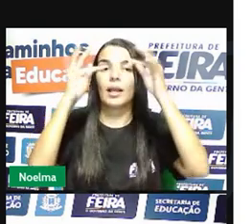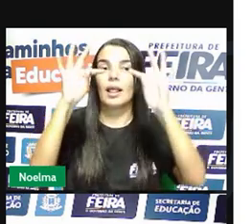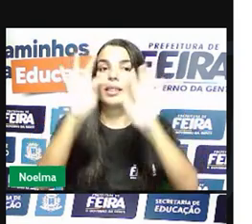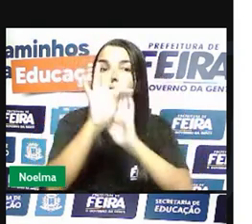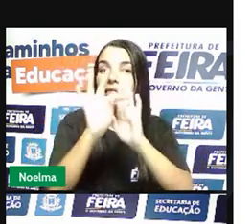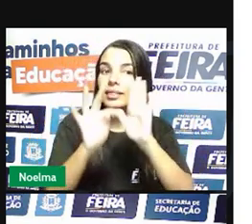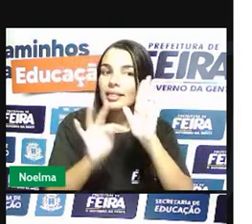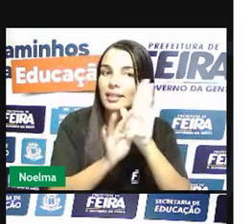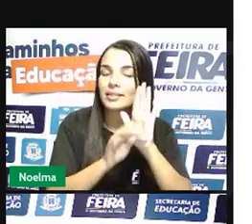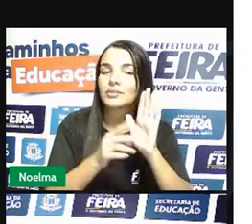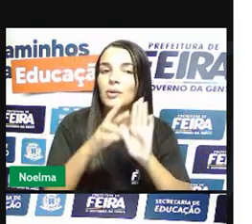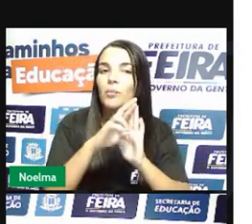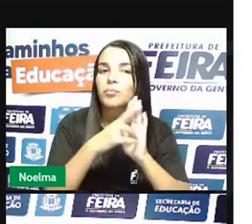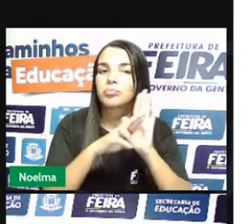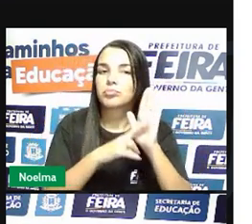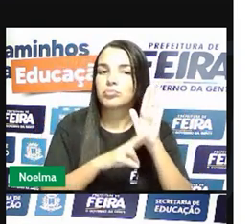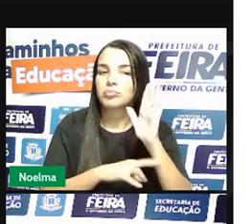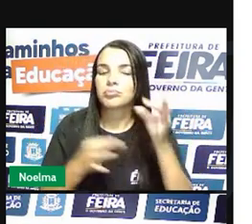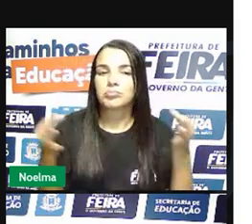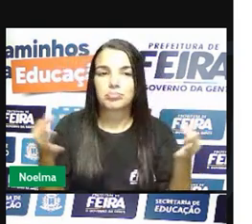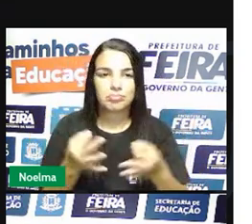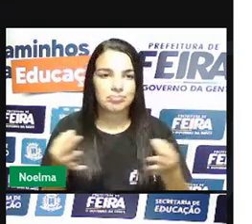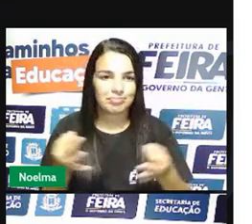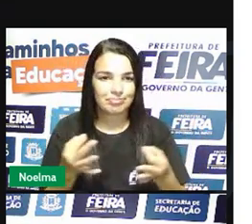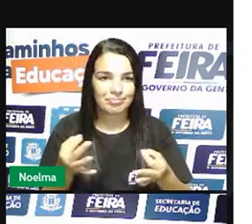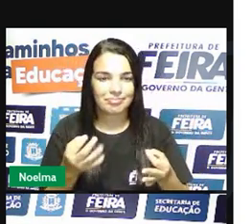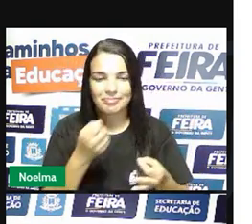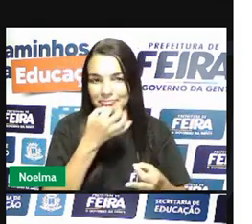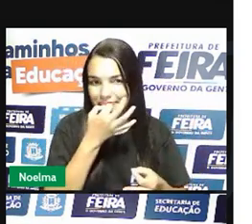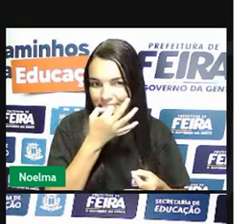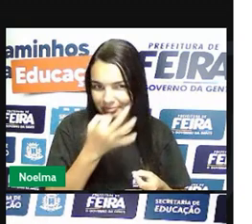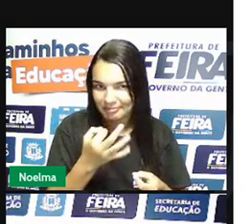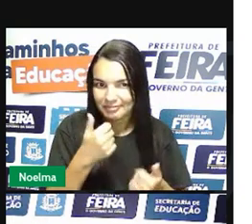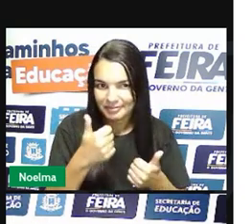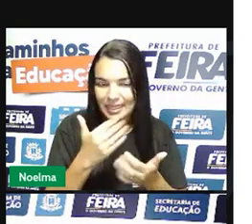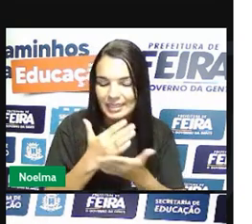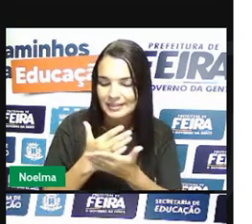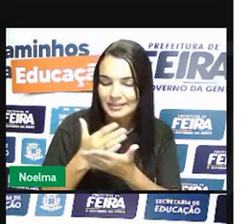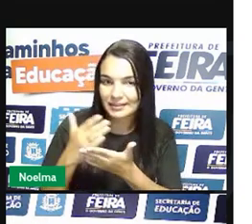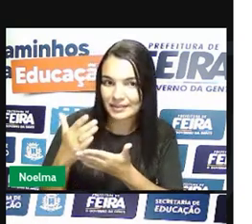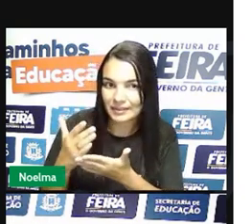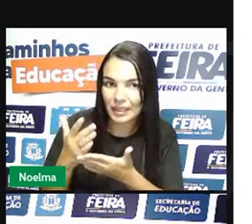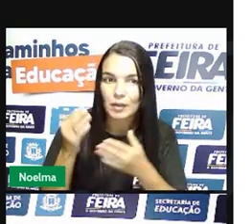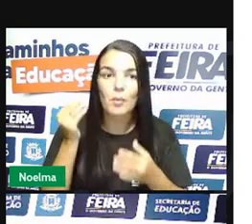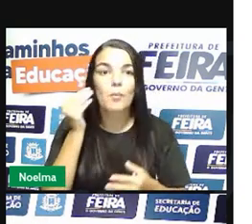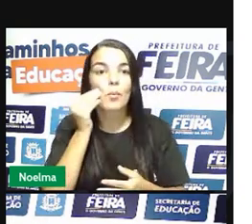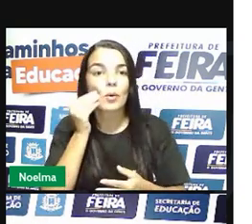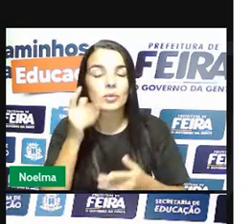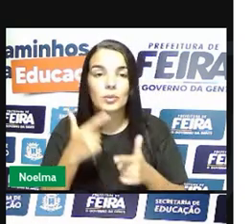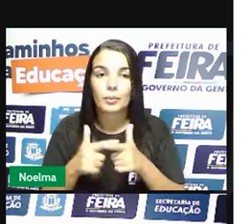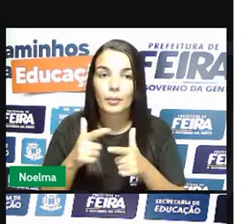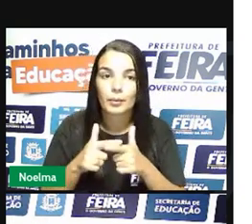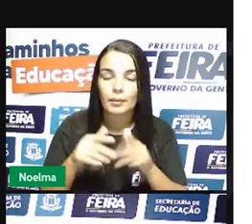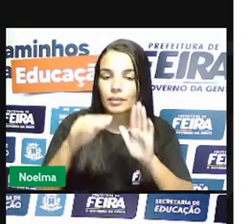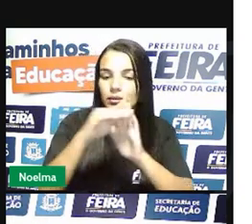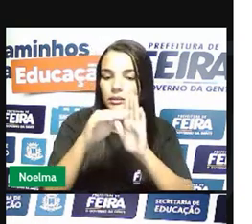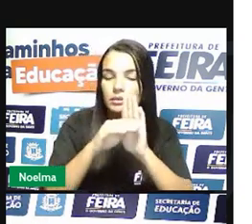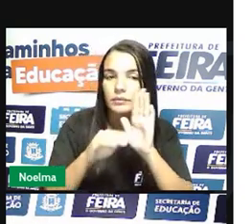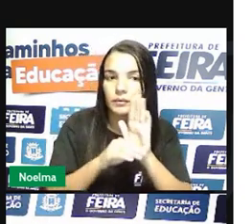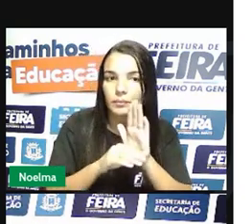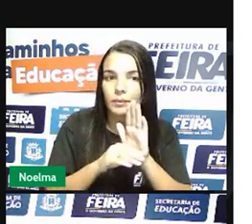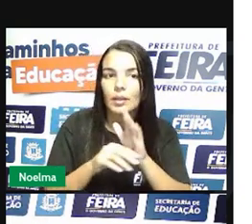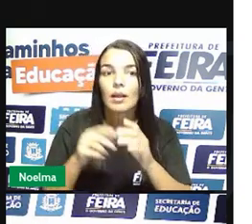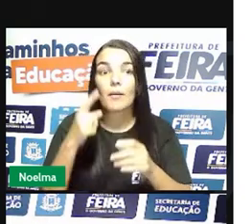boa redação, uma boa dissertação. Introdução, apresento o problema. Desenvolvimento,